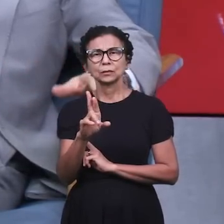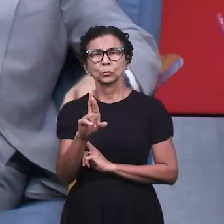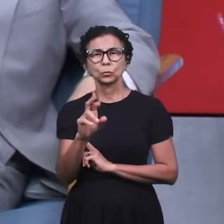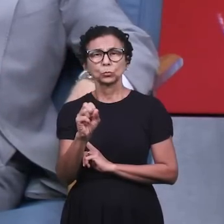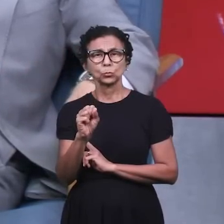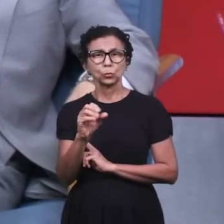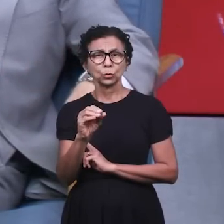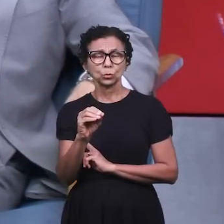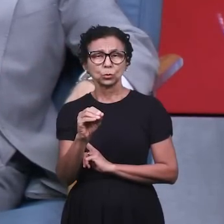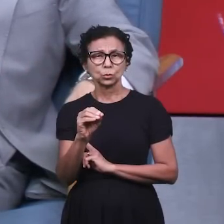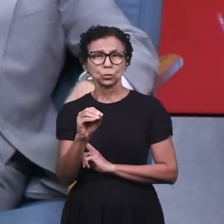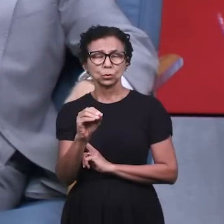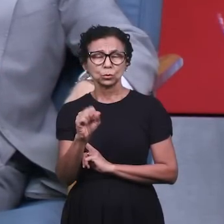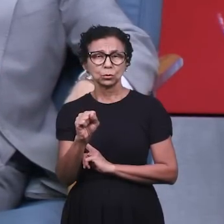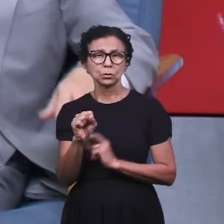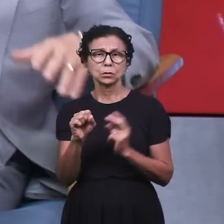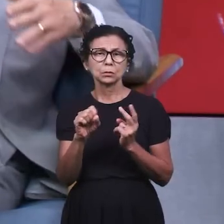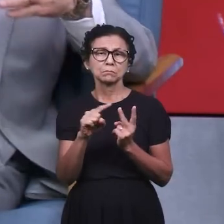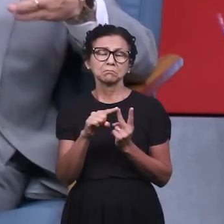que é a mesma coisa.